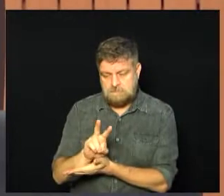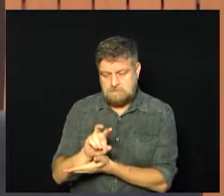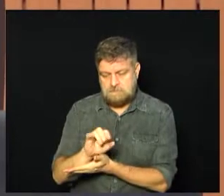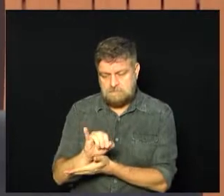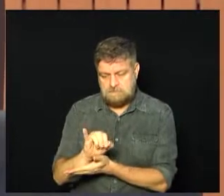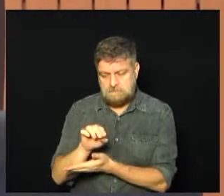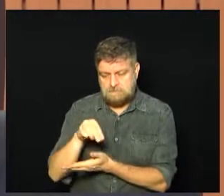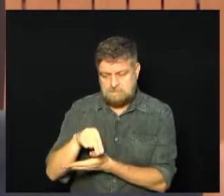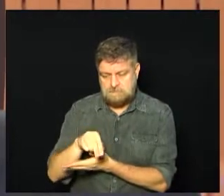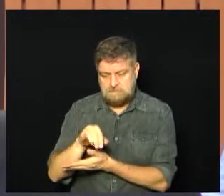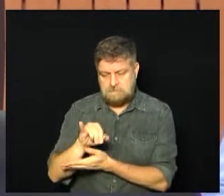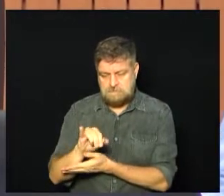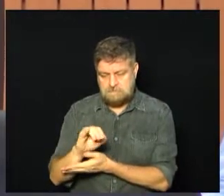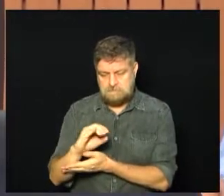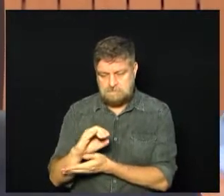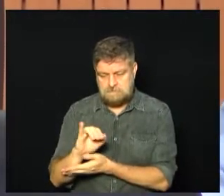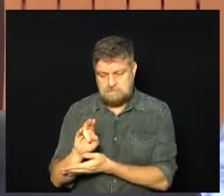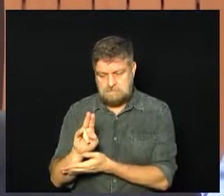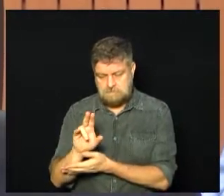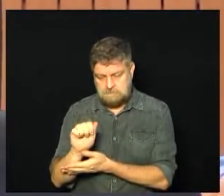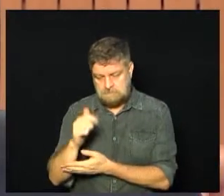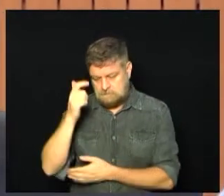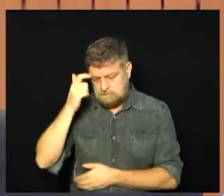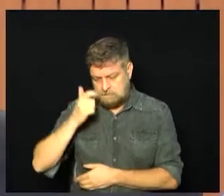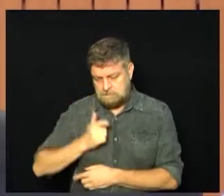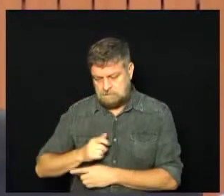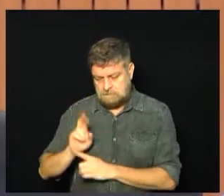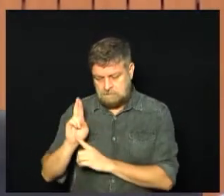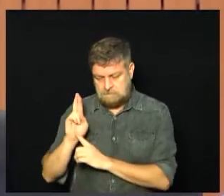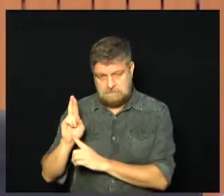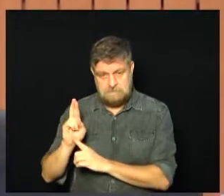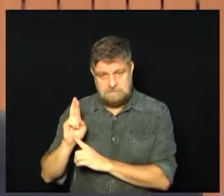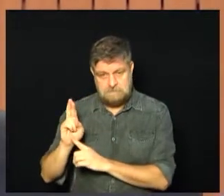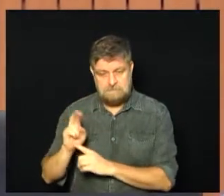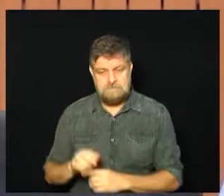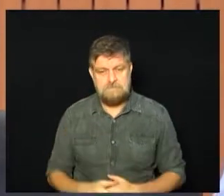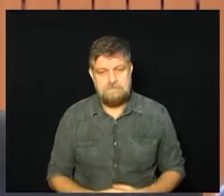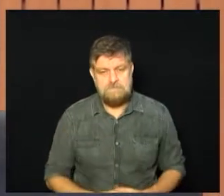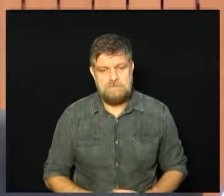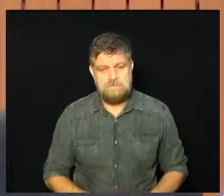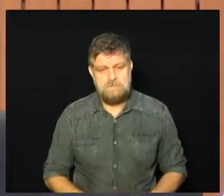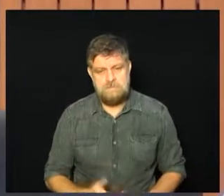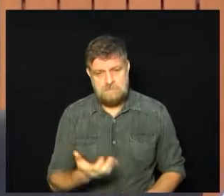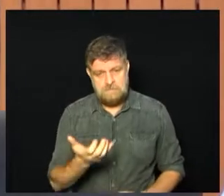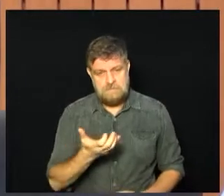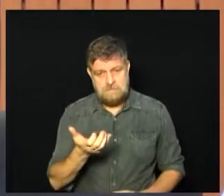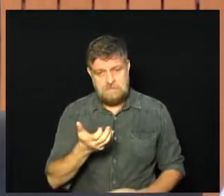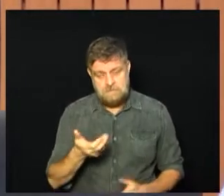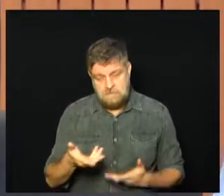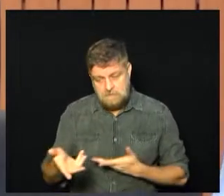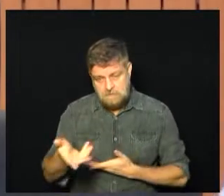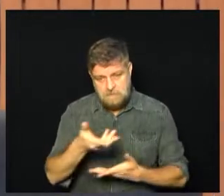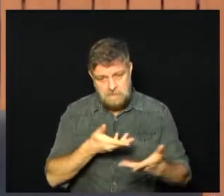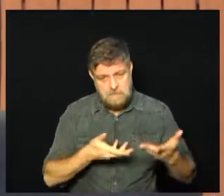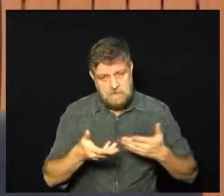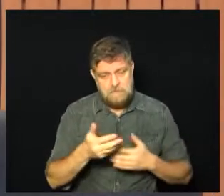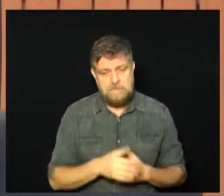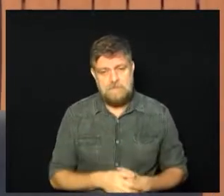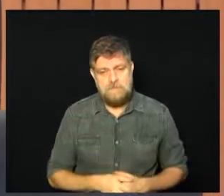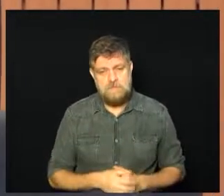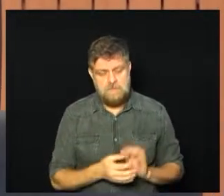represento aqui, trazendo a palavra também da Secretaria e também da ENDEC. Eu queria compartilhar com vocês um pouco dessa